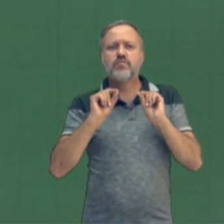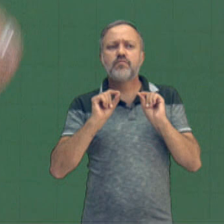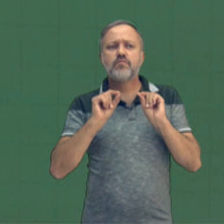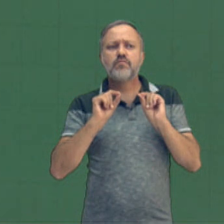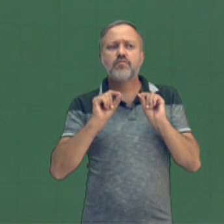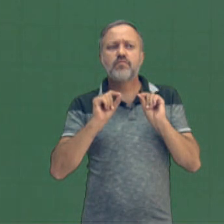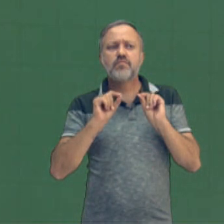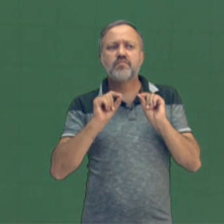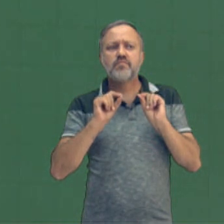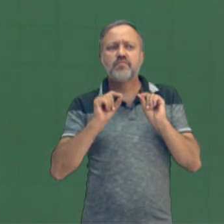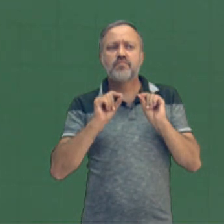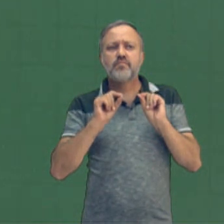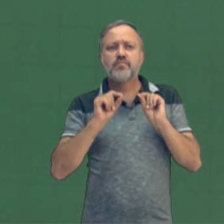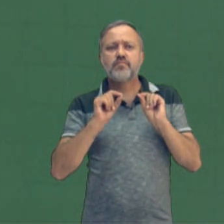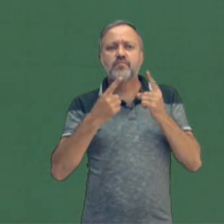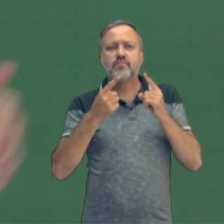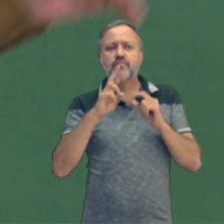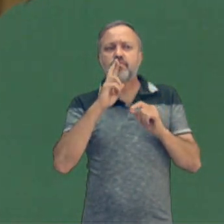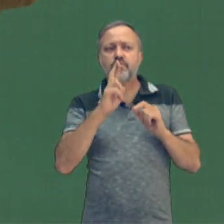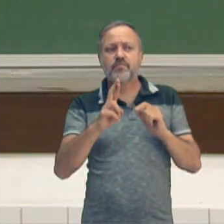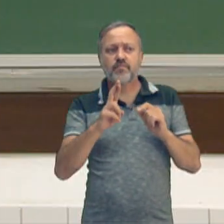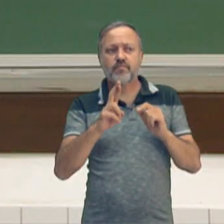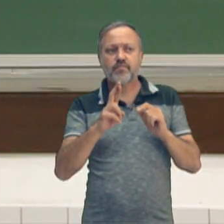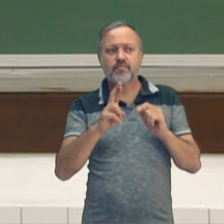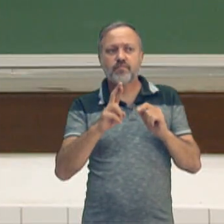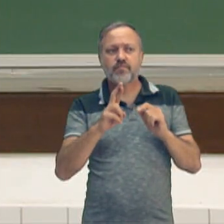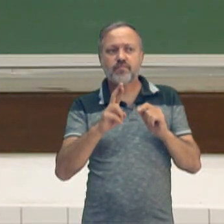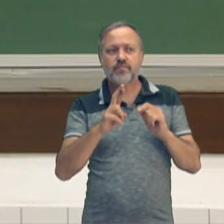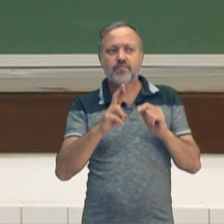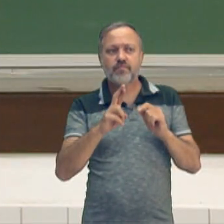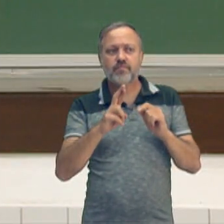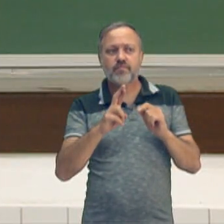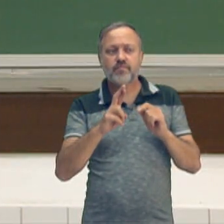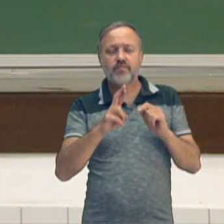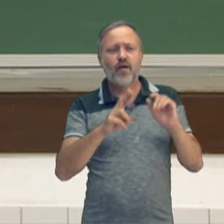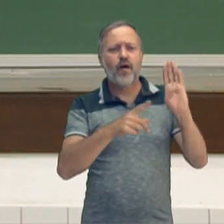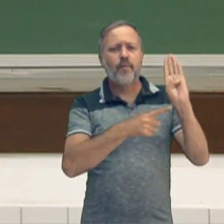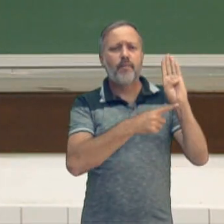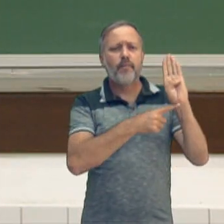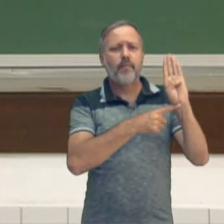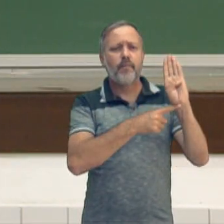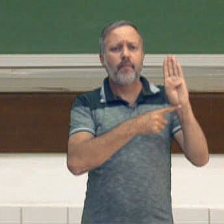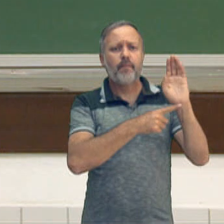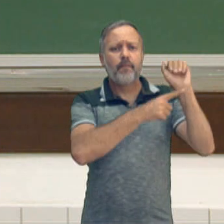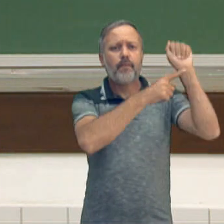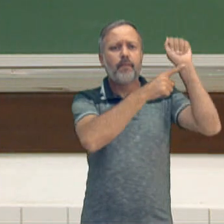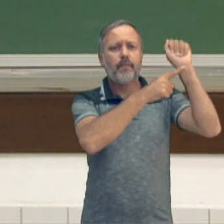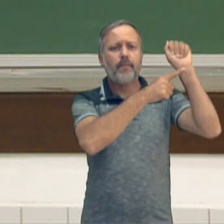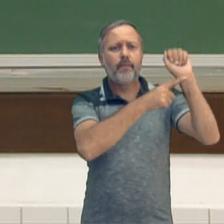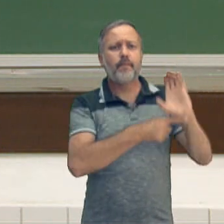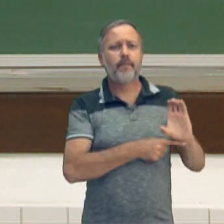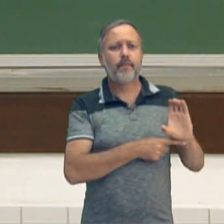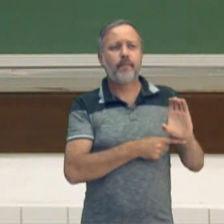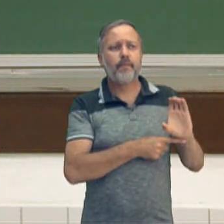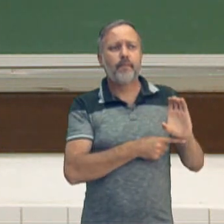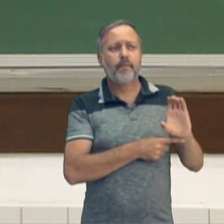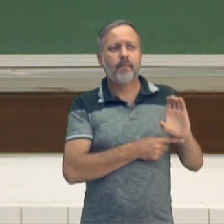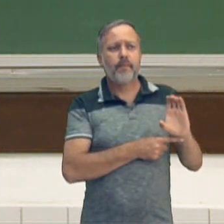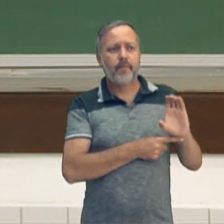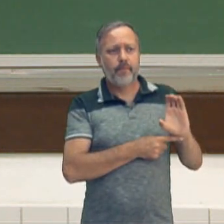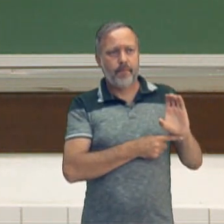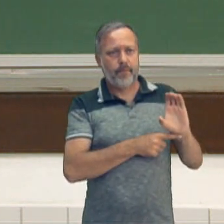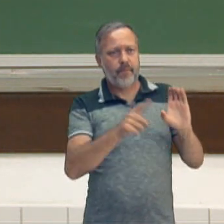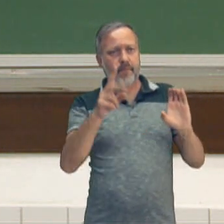que você acertou? Qual é a resposta correta? A, B ou C? Então vamos retomar